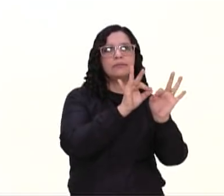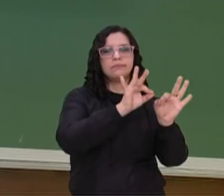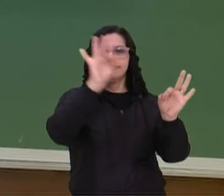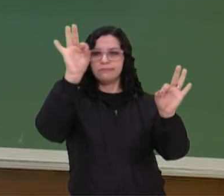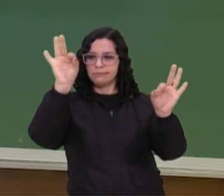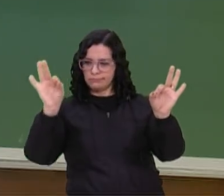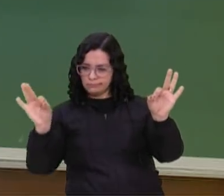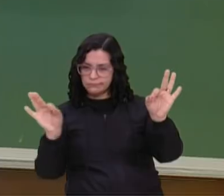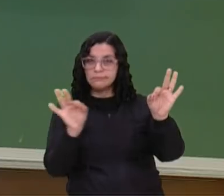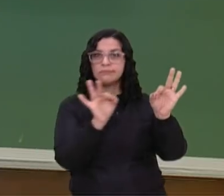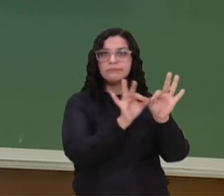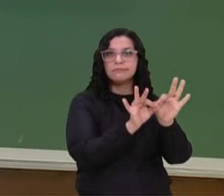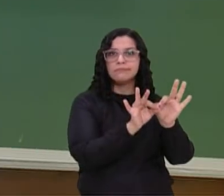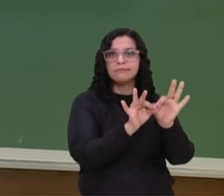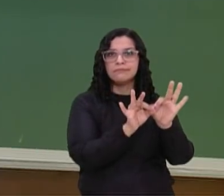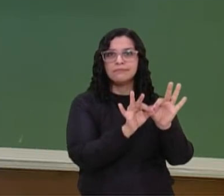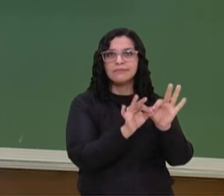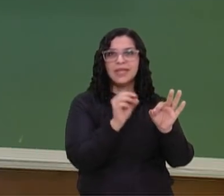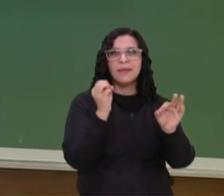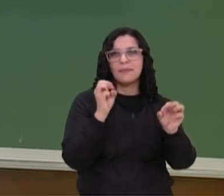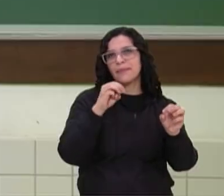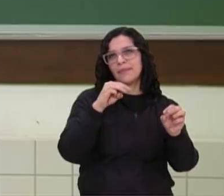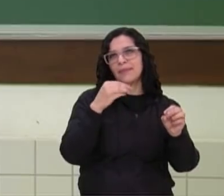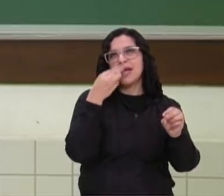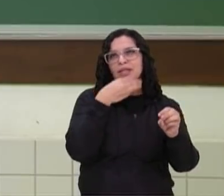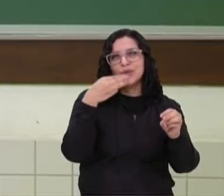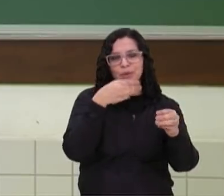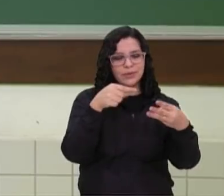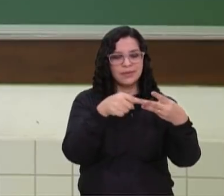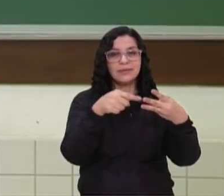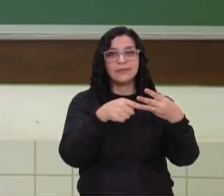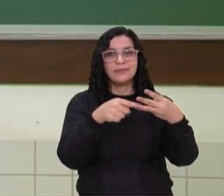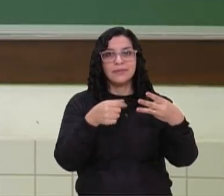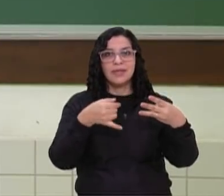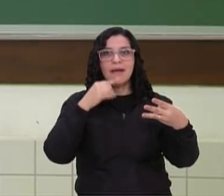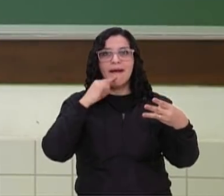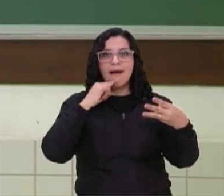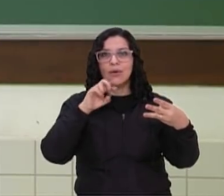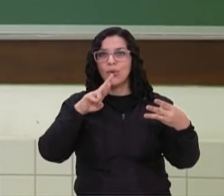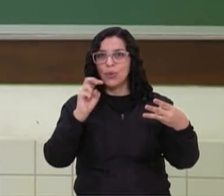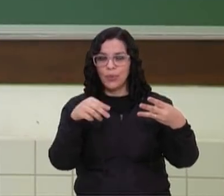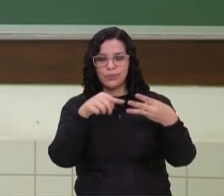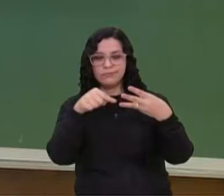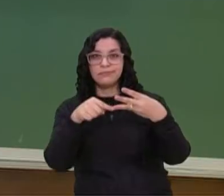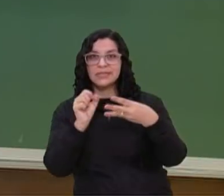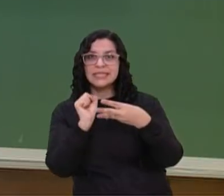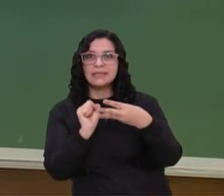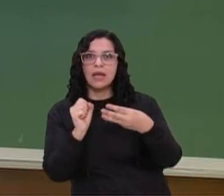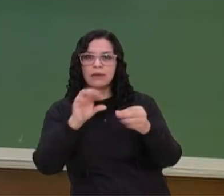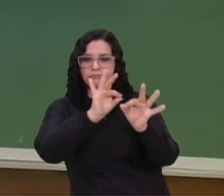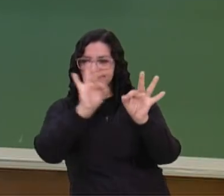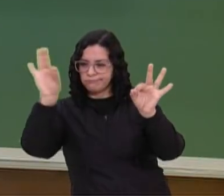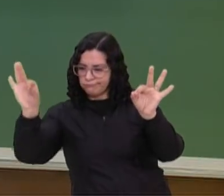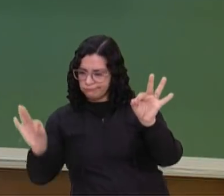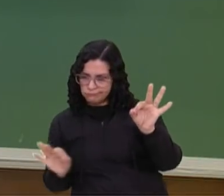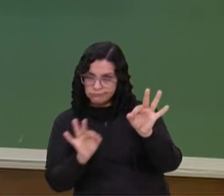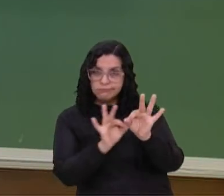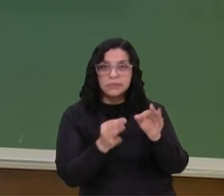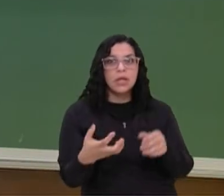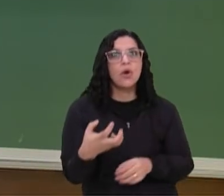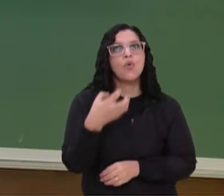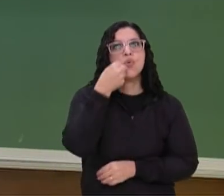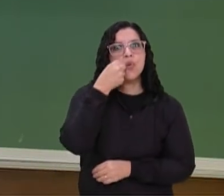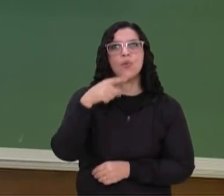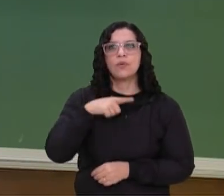melaço, rum e escravos. Esse vai ser a grande essência do comércio triangular, um comércio que vai garantir bastantes rendimentos e bastante